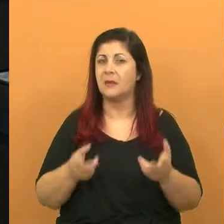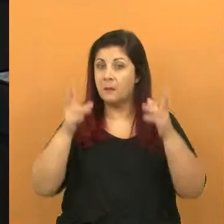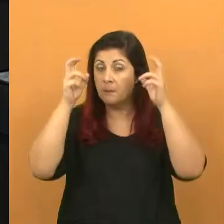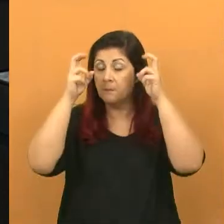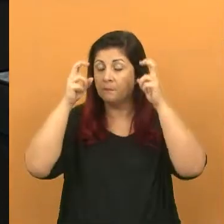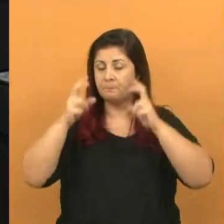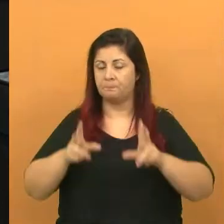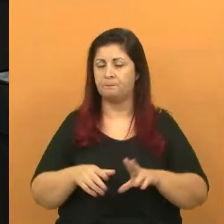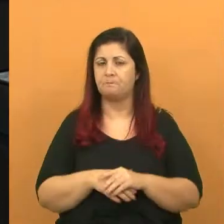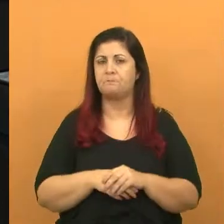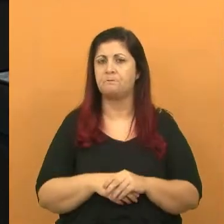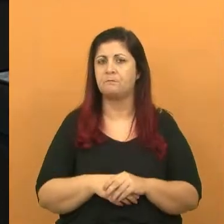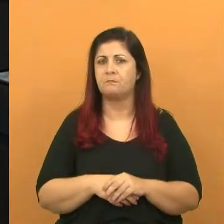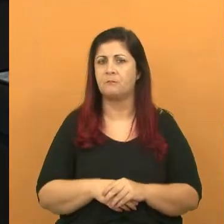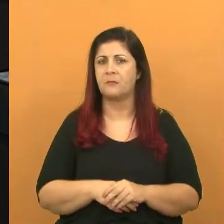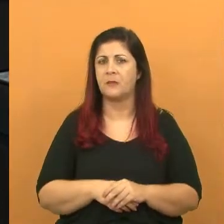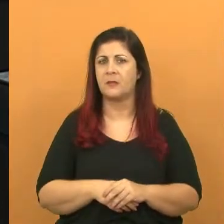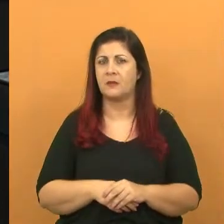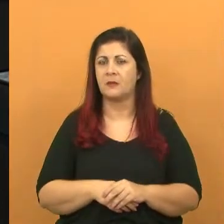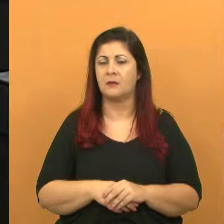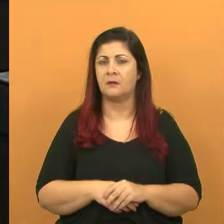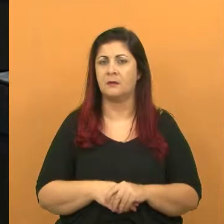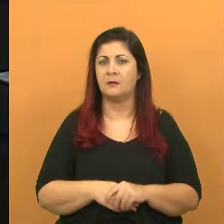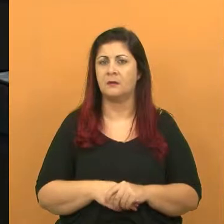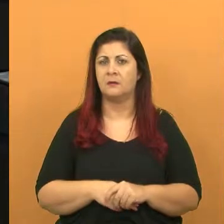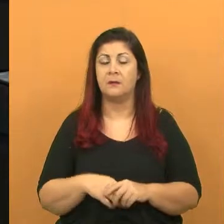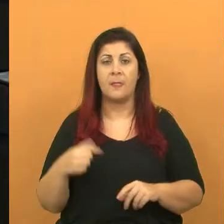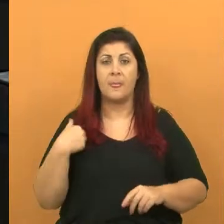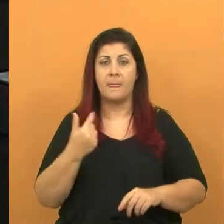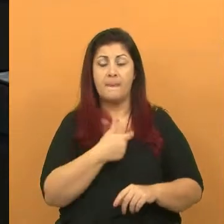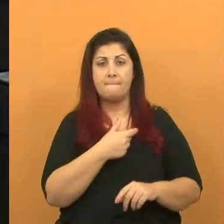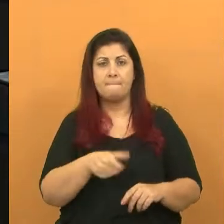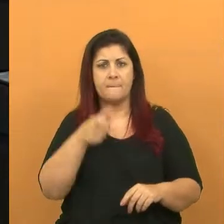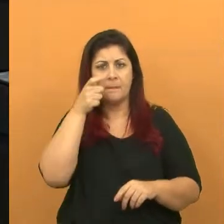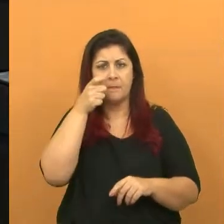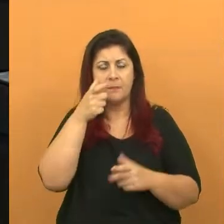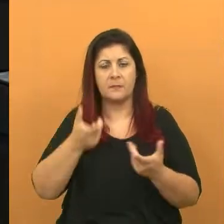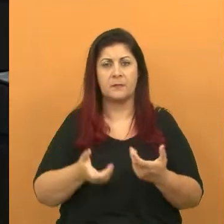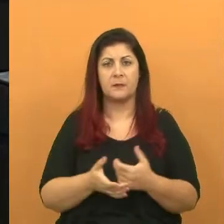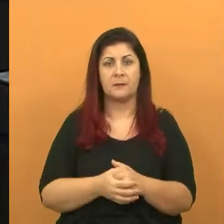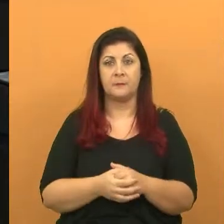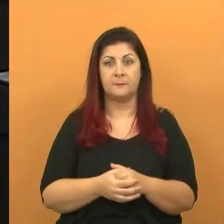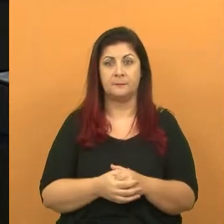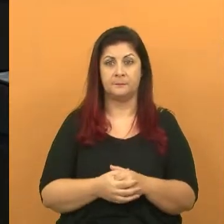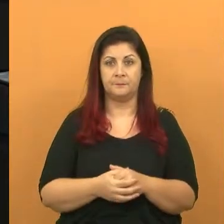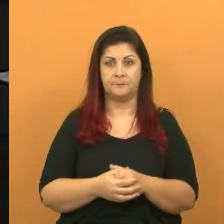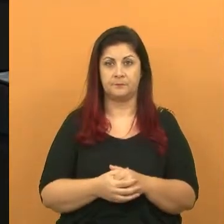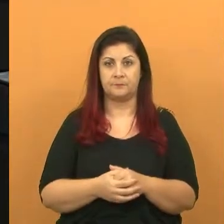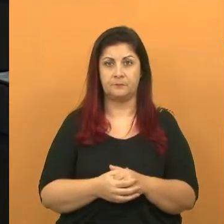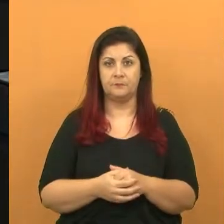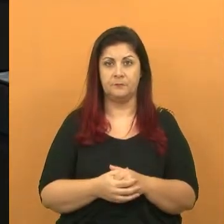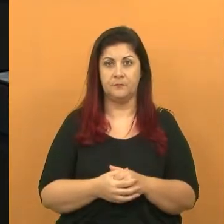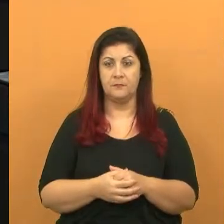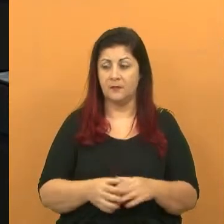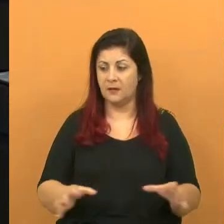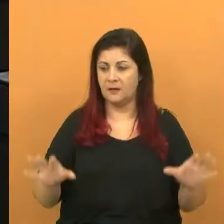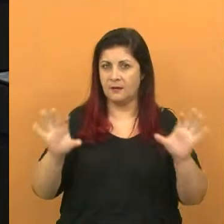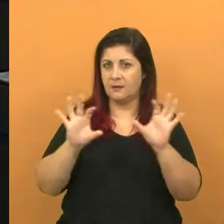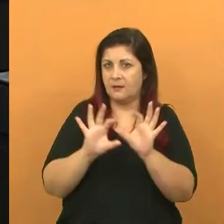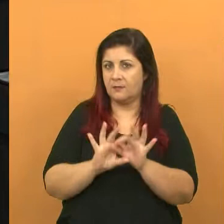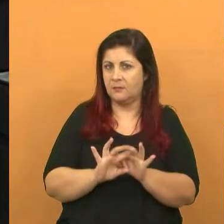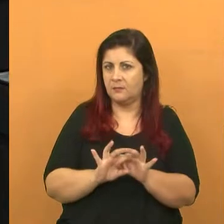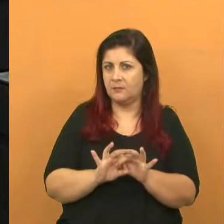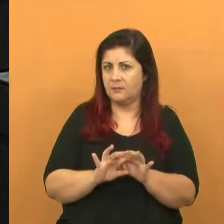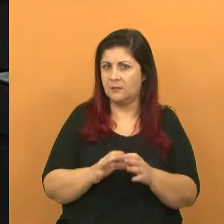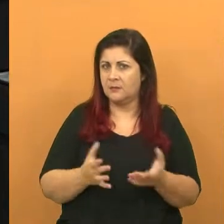seguinte, que, em contrapartida, nós vemos que é a união, tá? Por